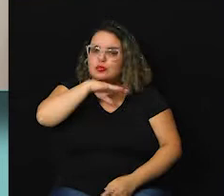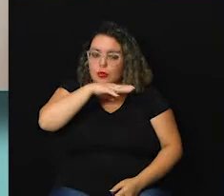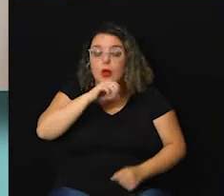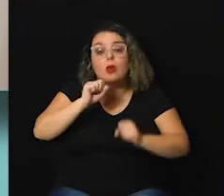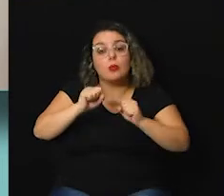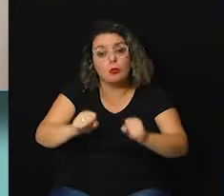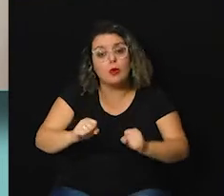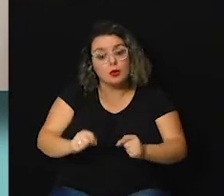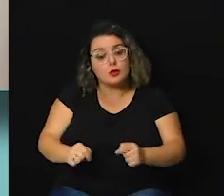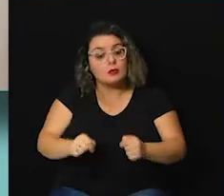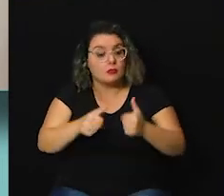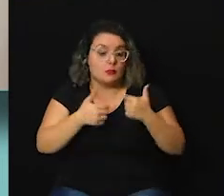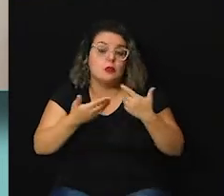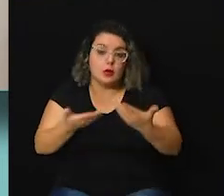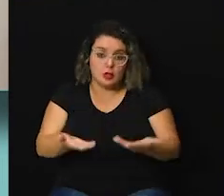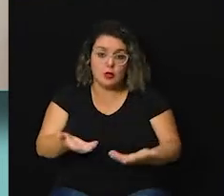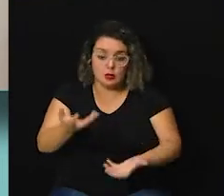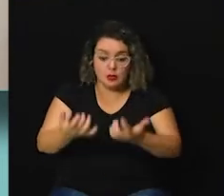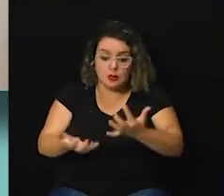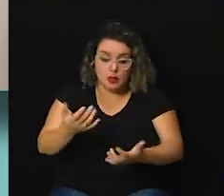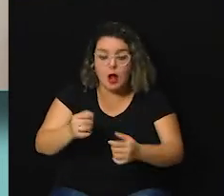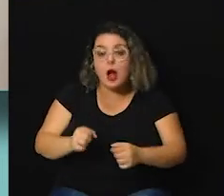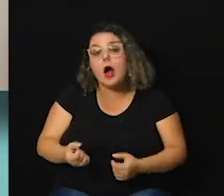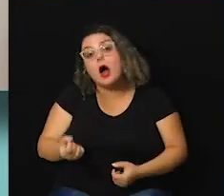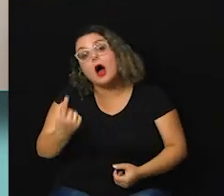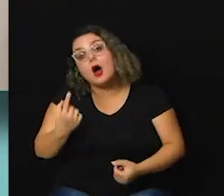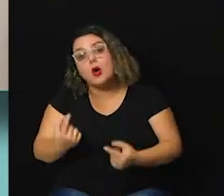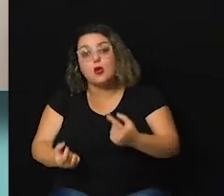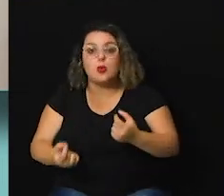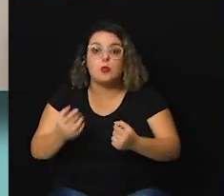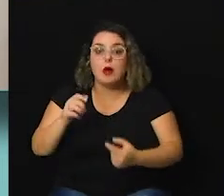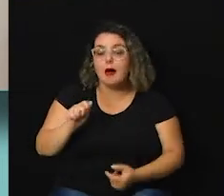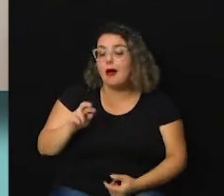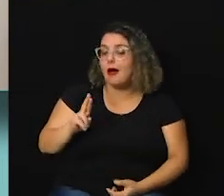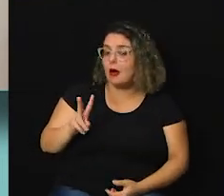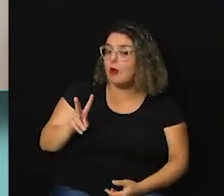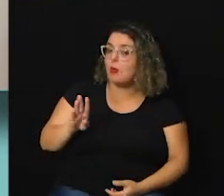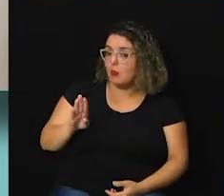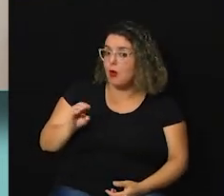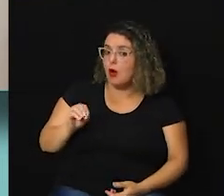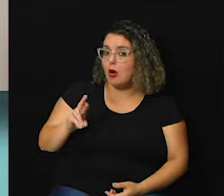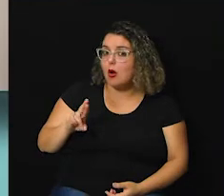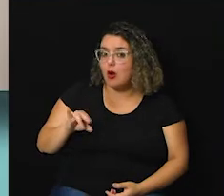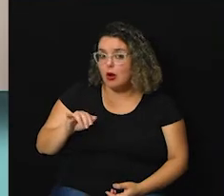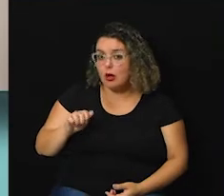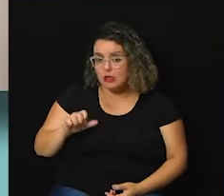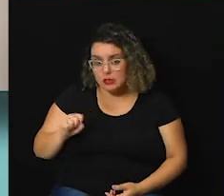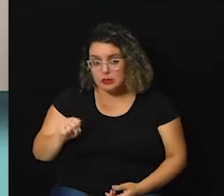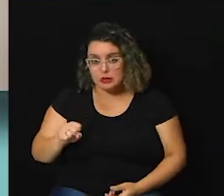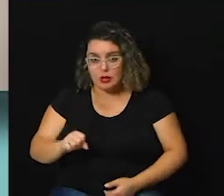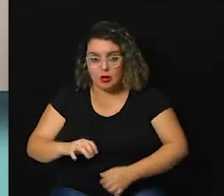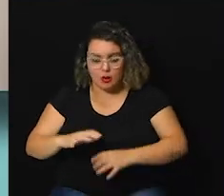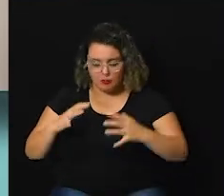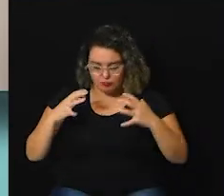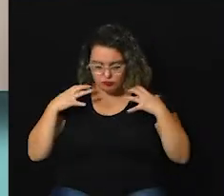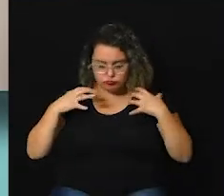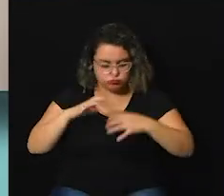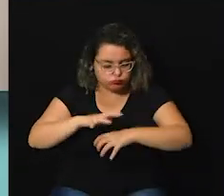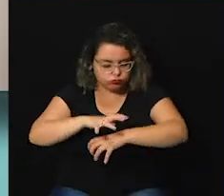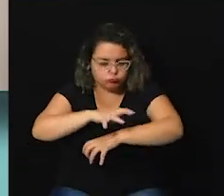algumas até podem se beneficiar do fogo, algumas espécies arbóreas, por exemplo, que têm uma casca grossa, que